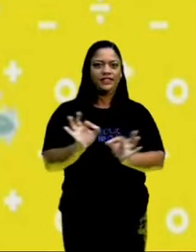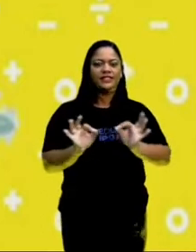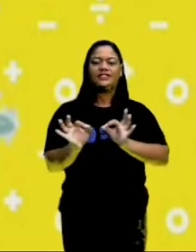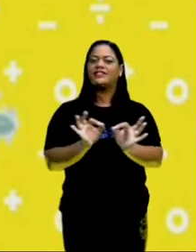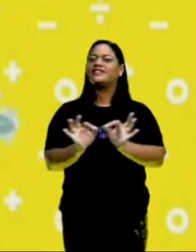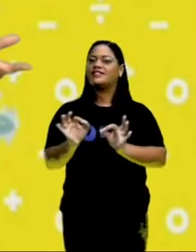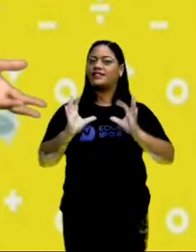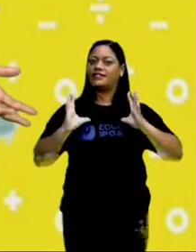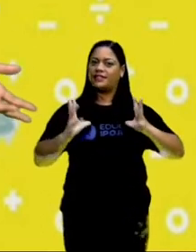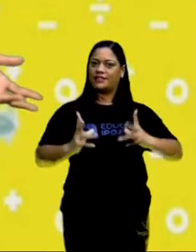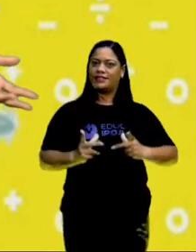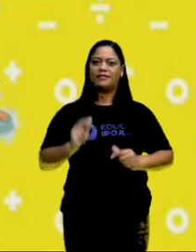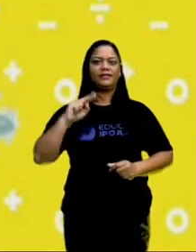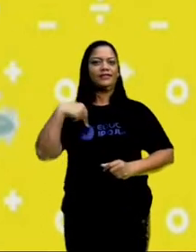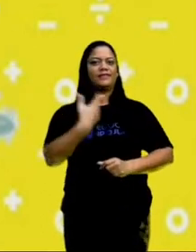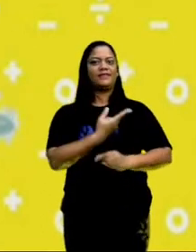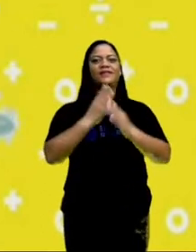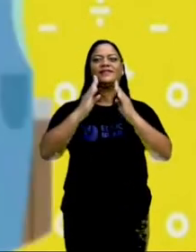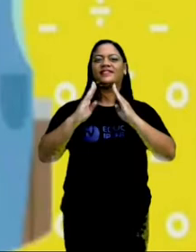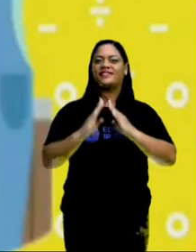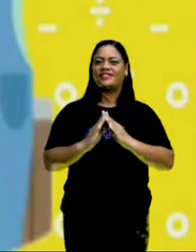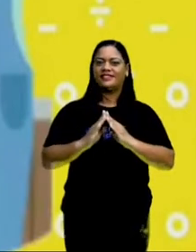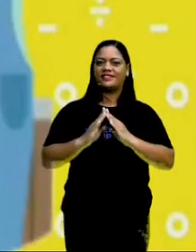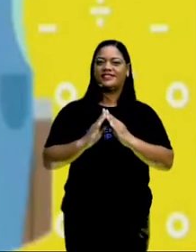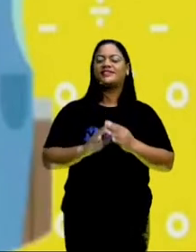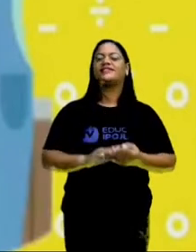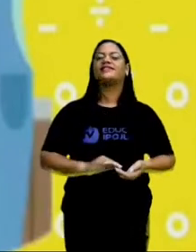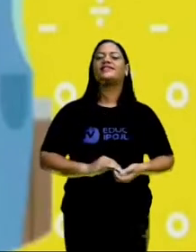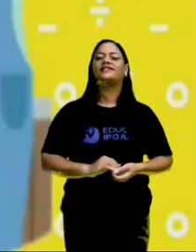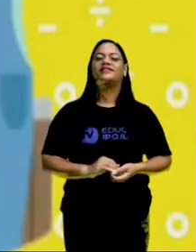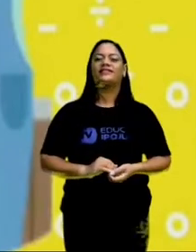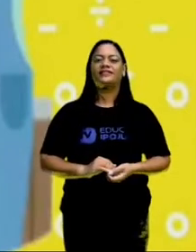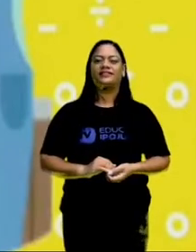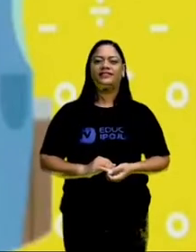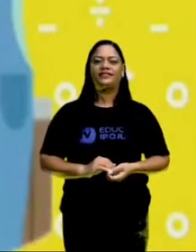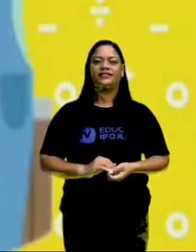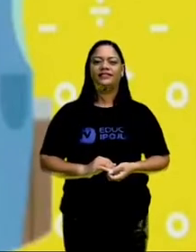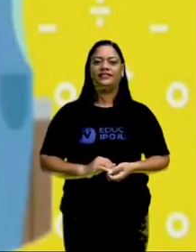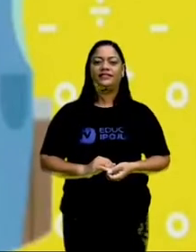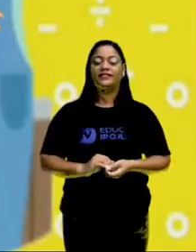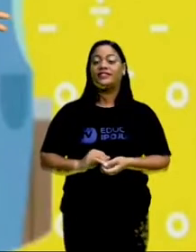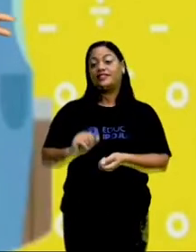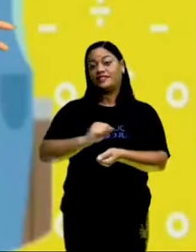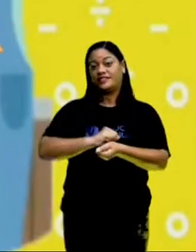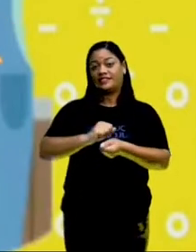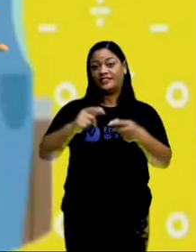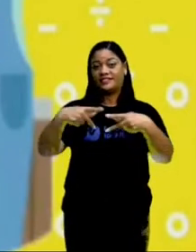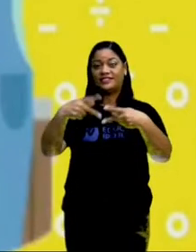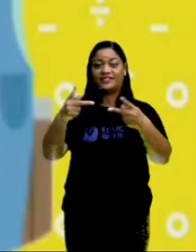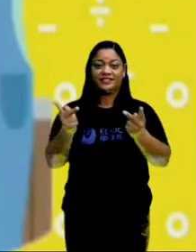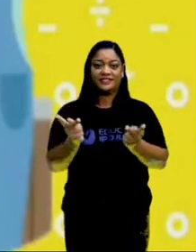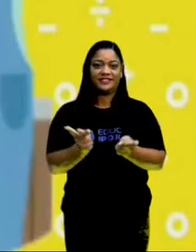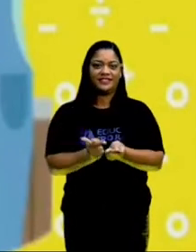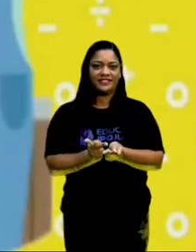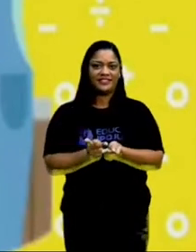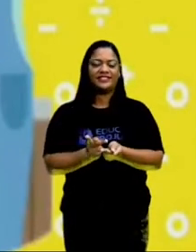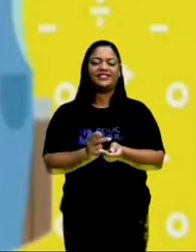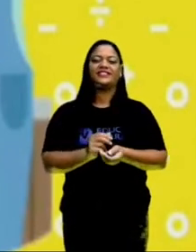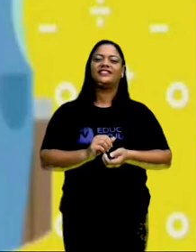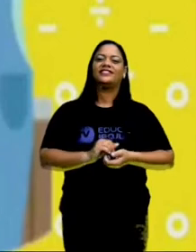a higiene da nossa casinha. Para lavar as louças